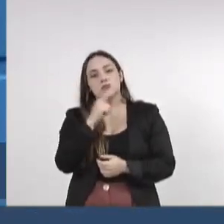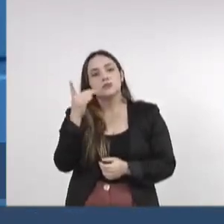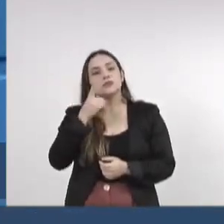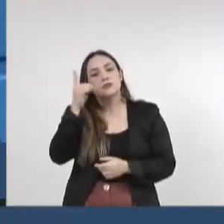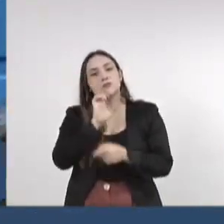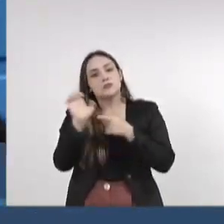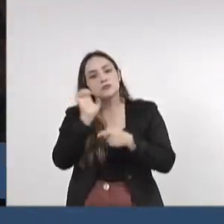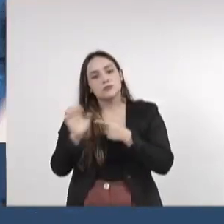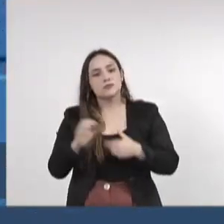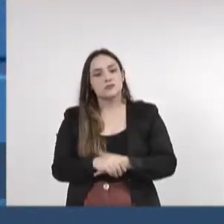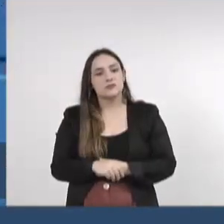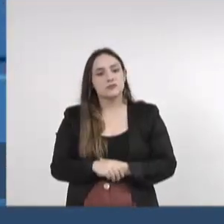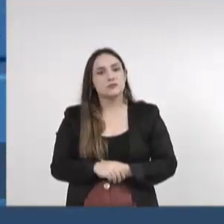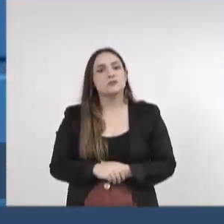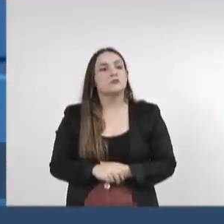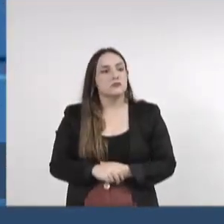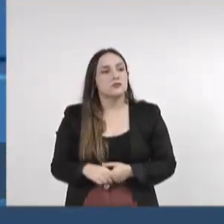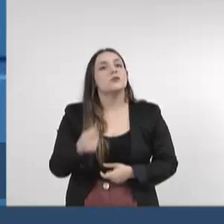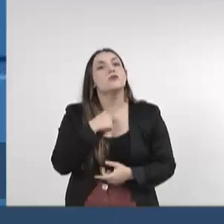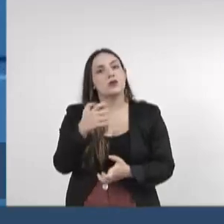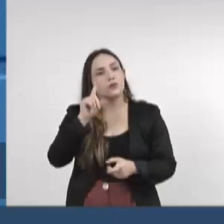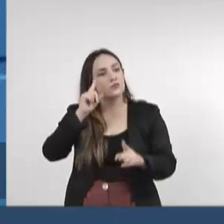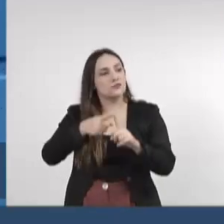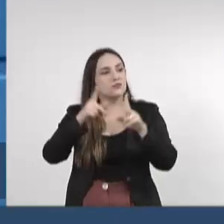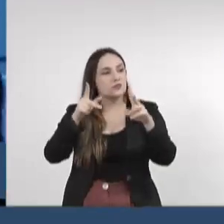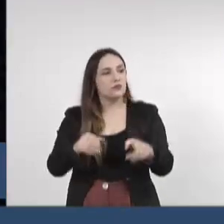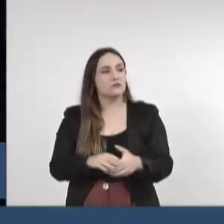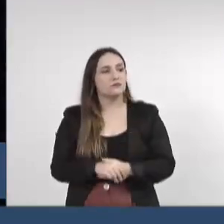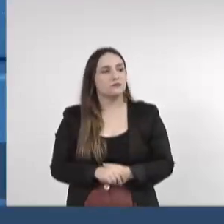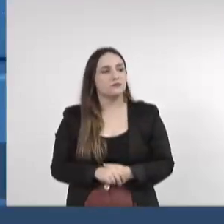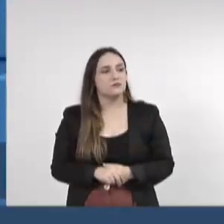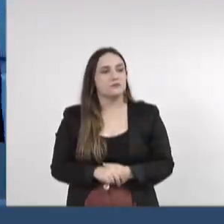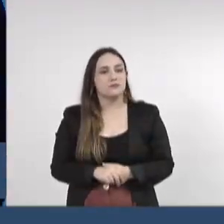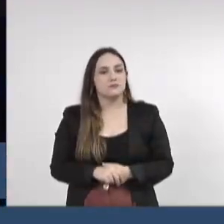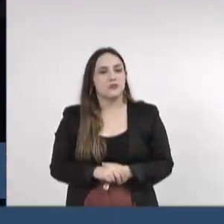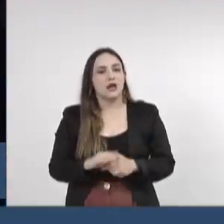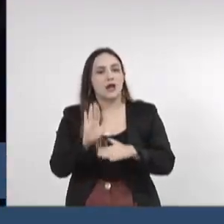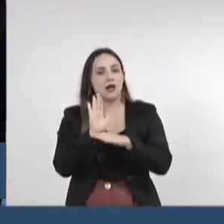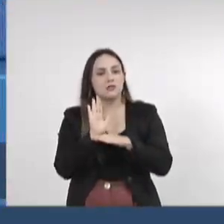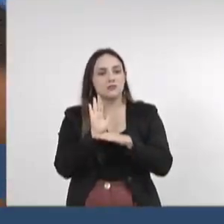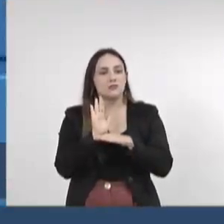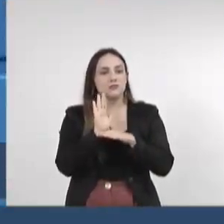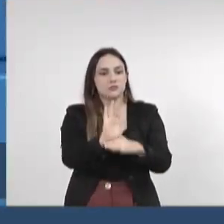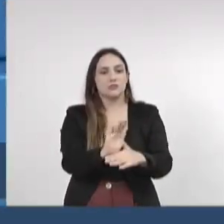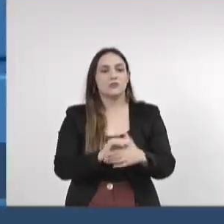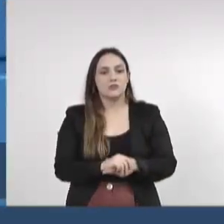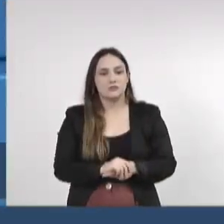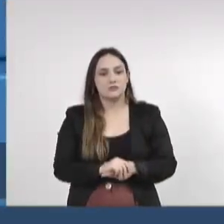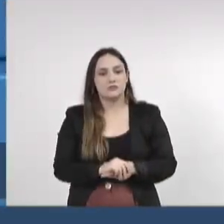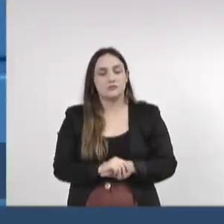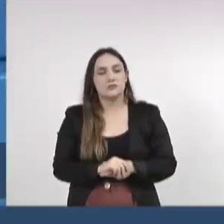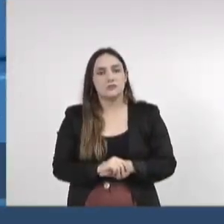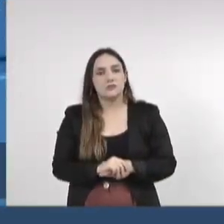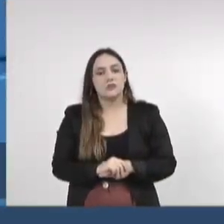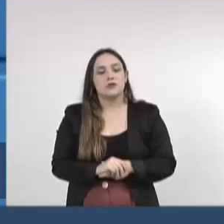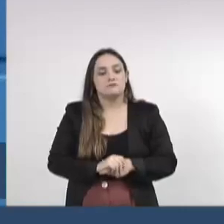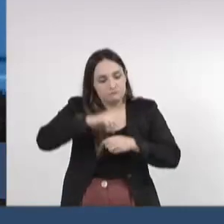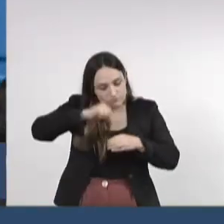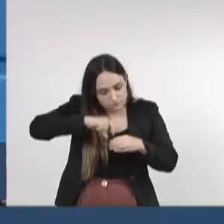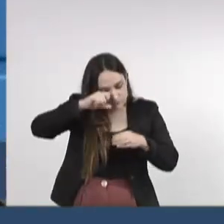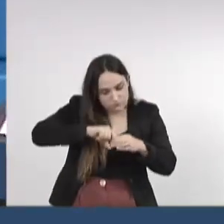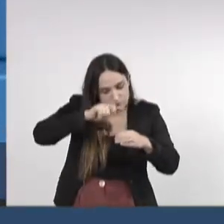terra legitimada e que querem produzir, não tem absolutamente nada para produzir. Quando me